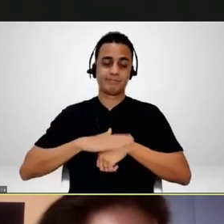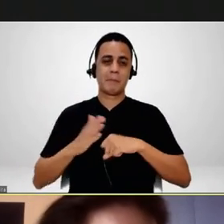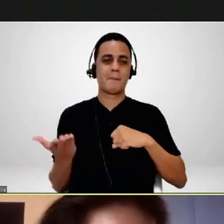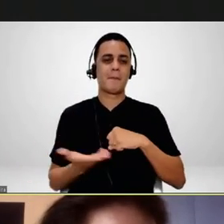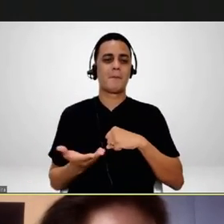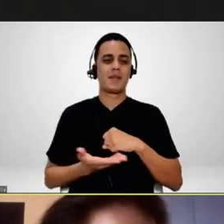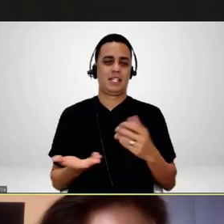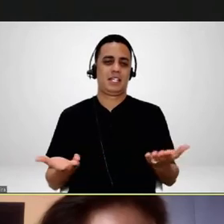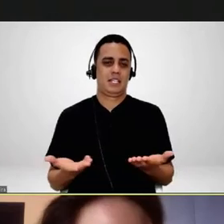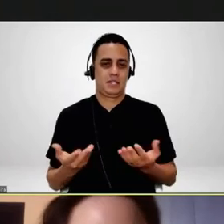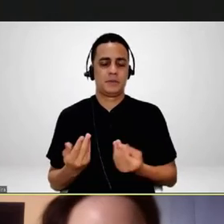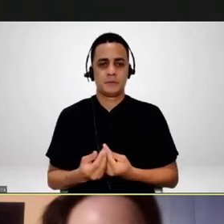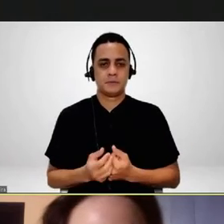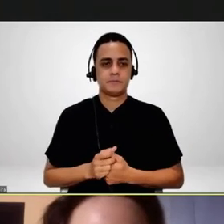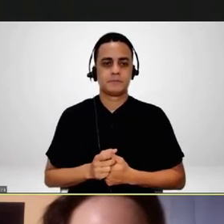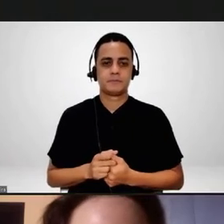vivendo?